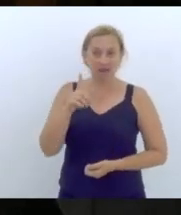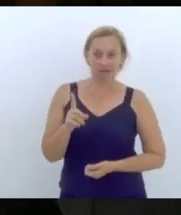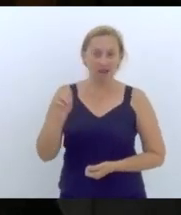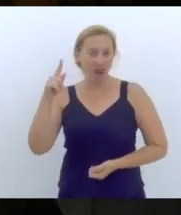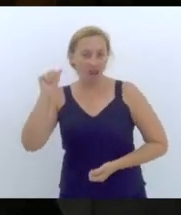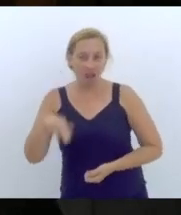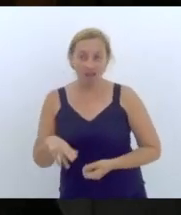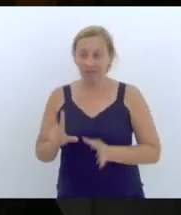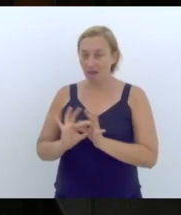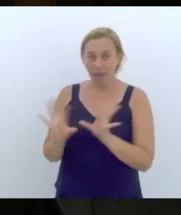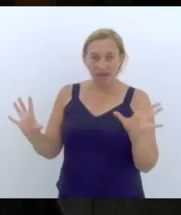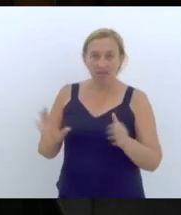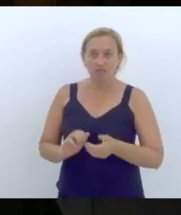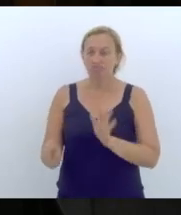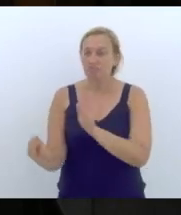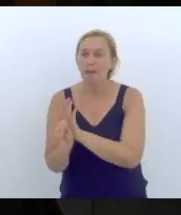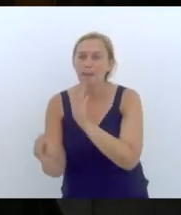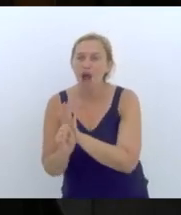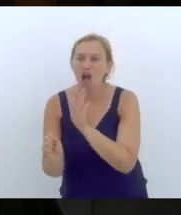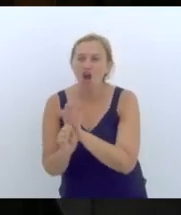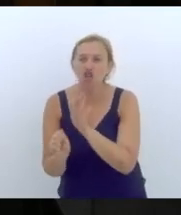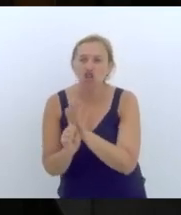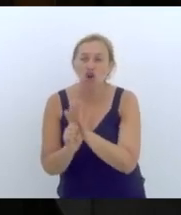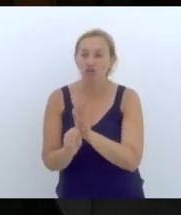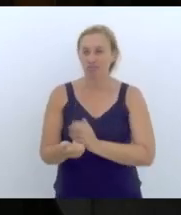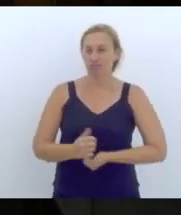a liberação da maconha e das drogas.